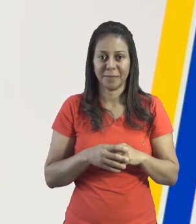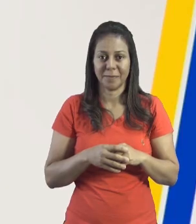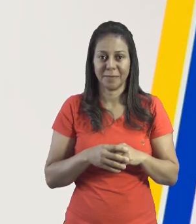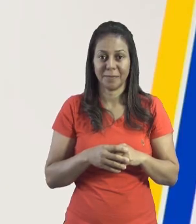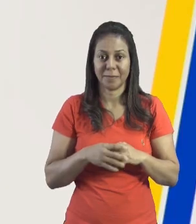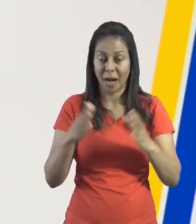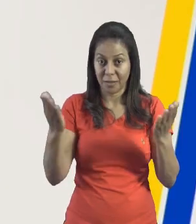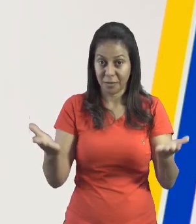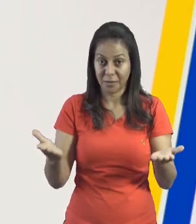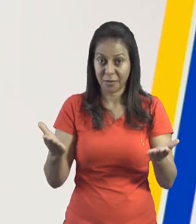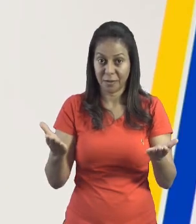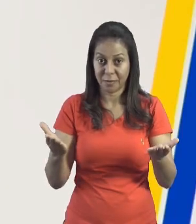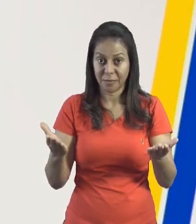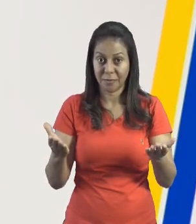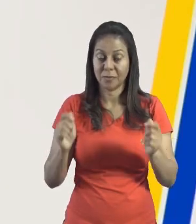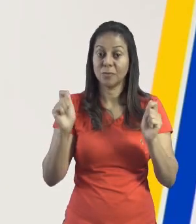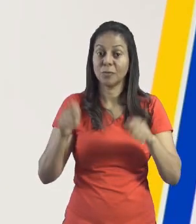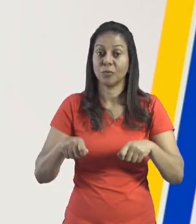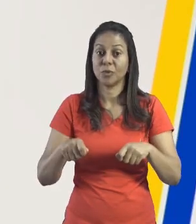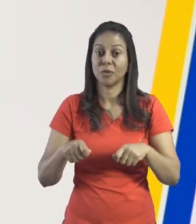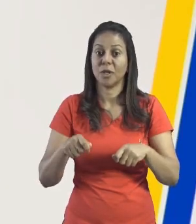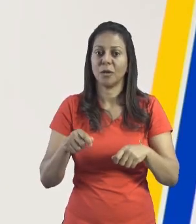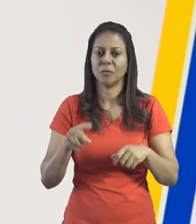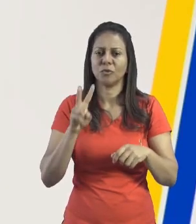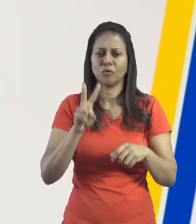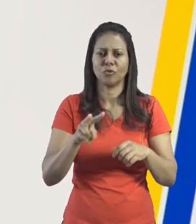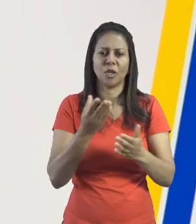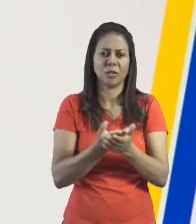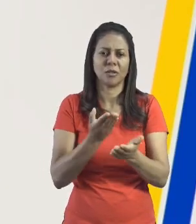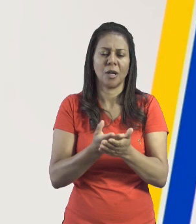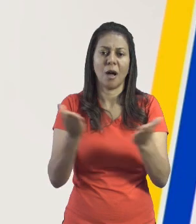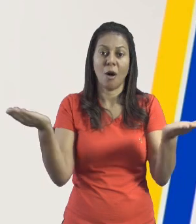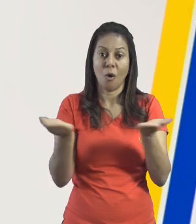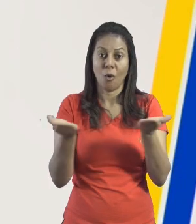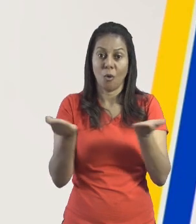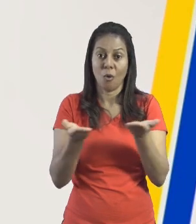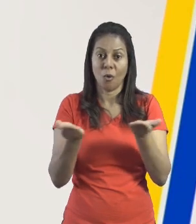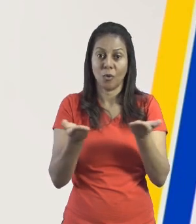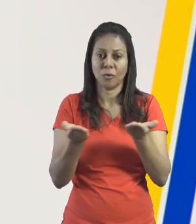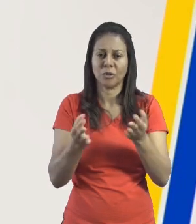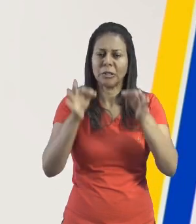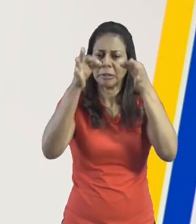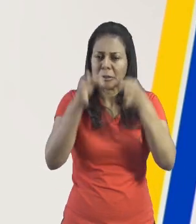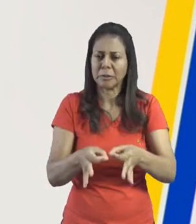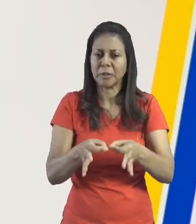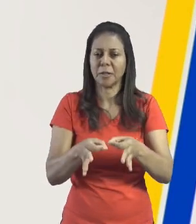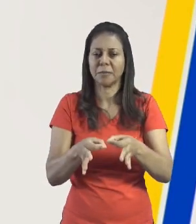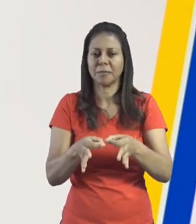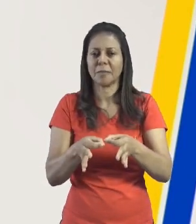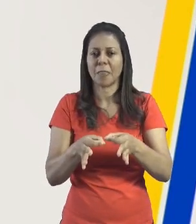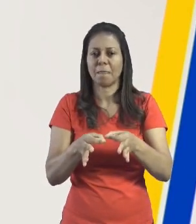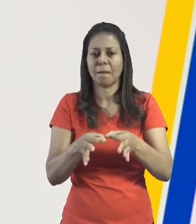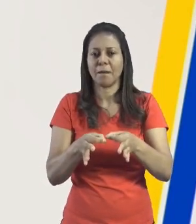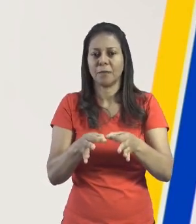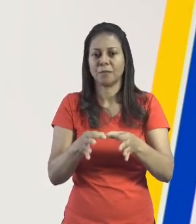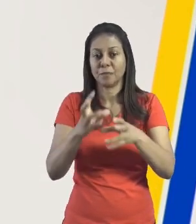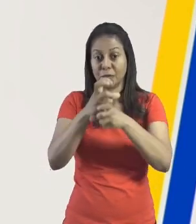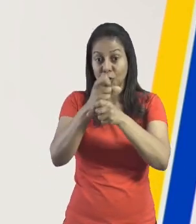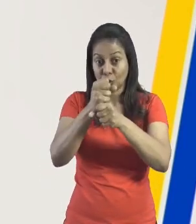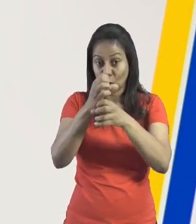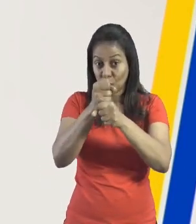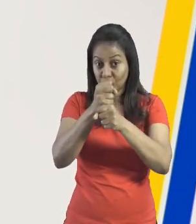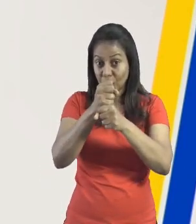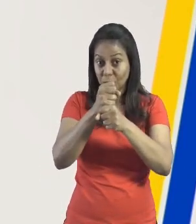Então, o que nós podemos ver na aula de hoje foi justamente a parte de solução